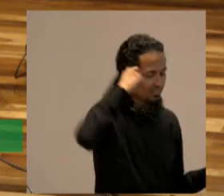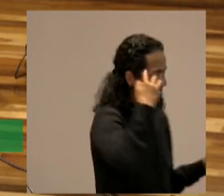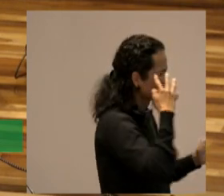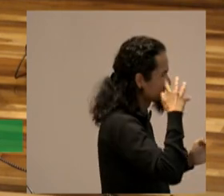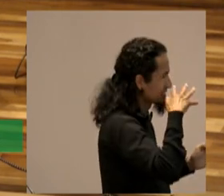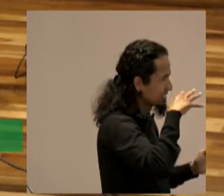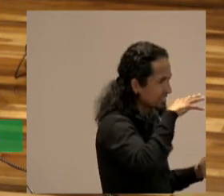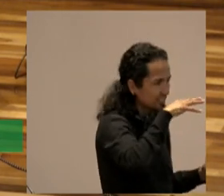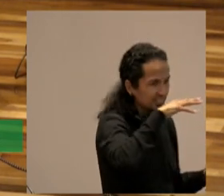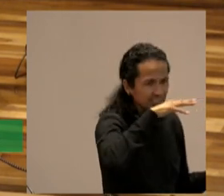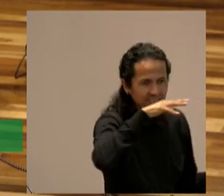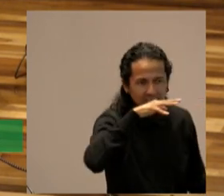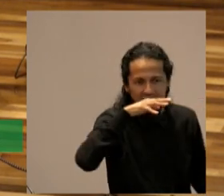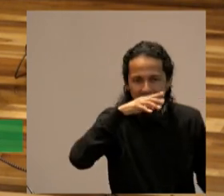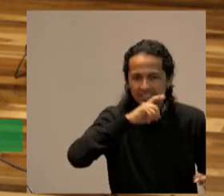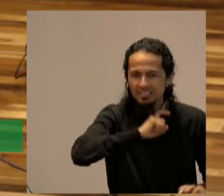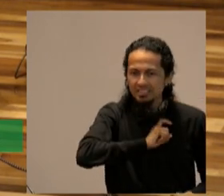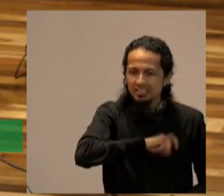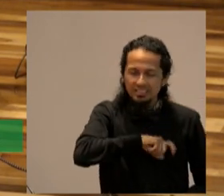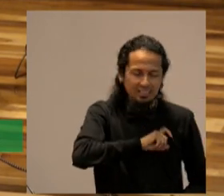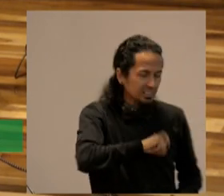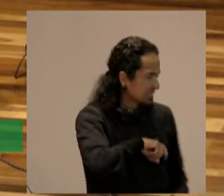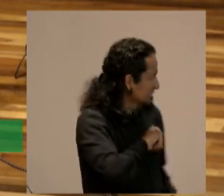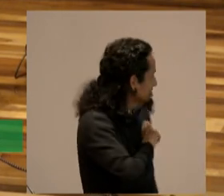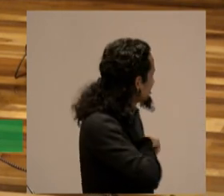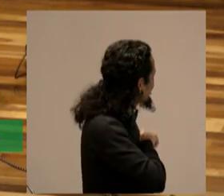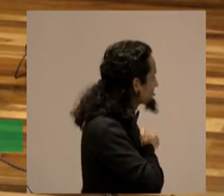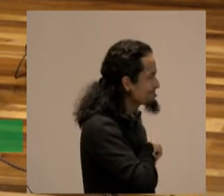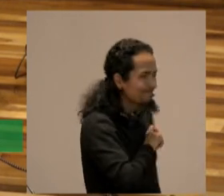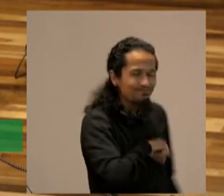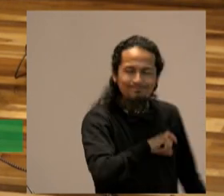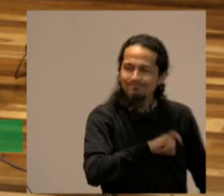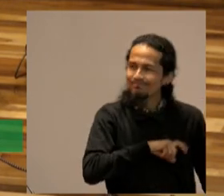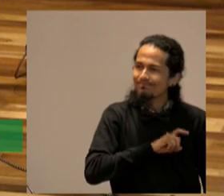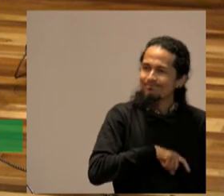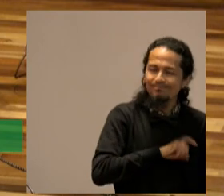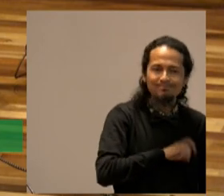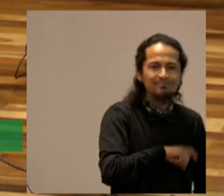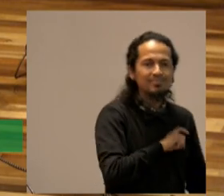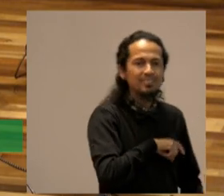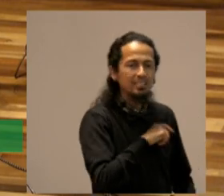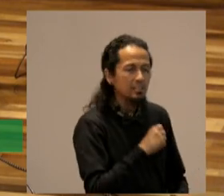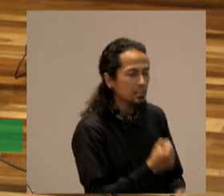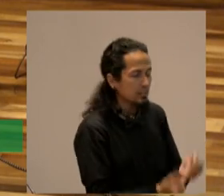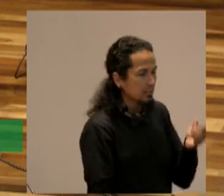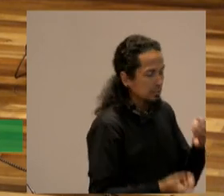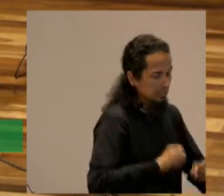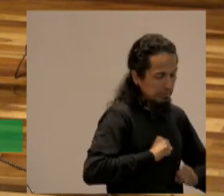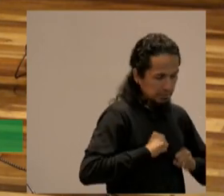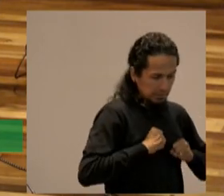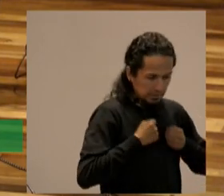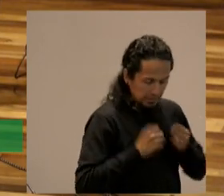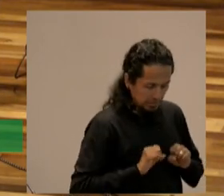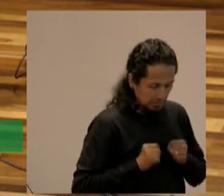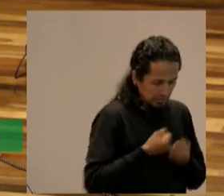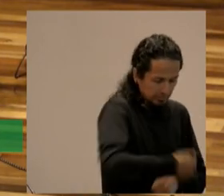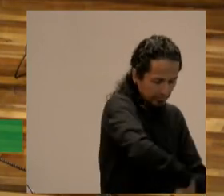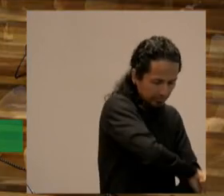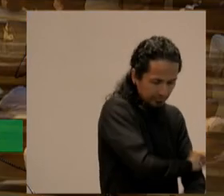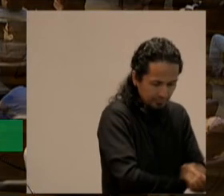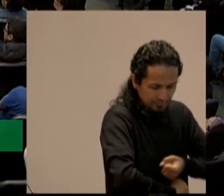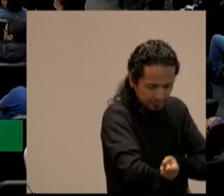a crueldade bem de frente e ainda produziu milagres de fé no